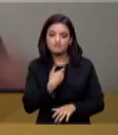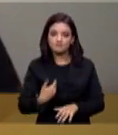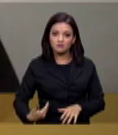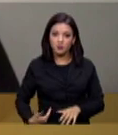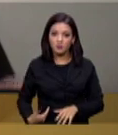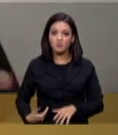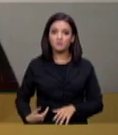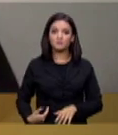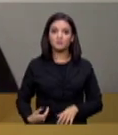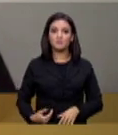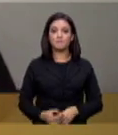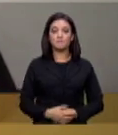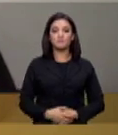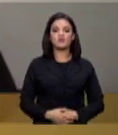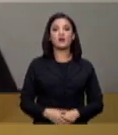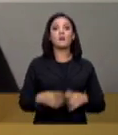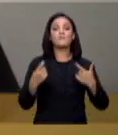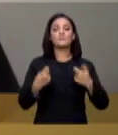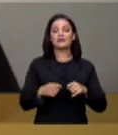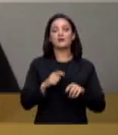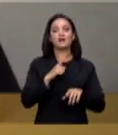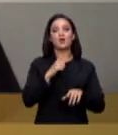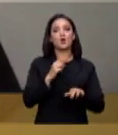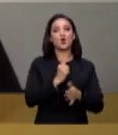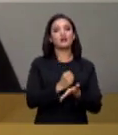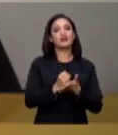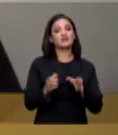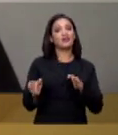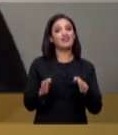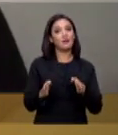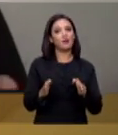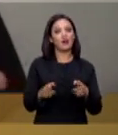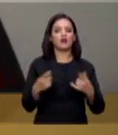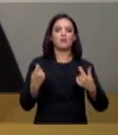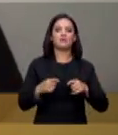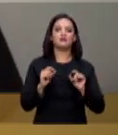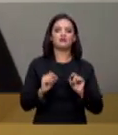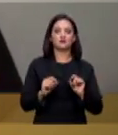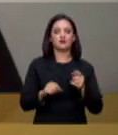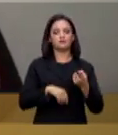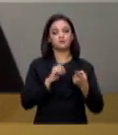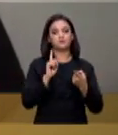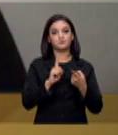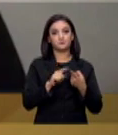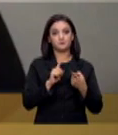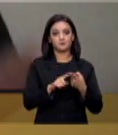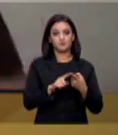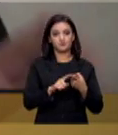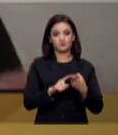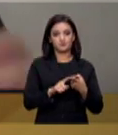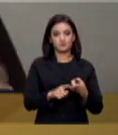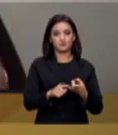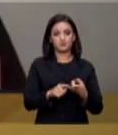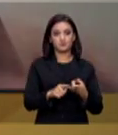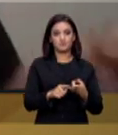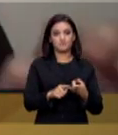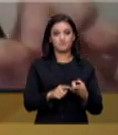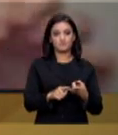requisitos constitucionais o seguinte apenas: previsão dos casos